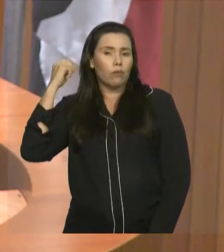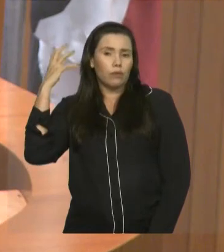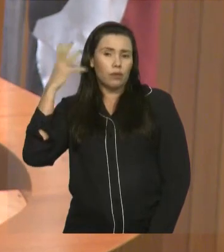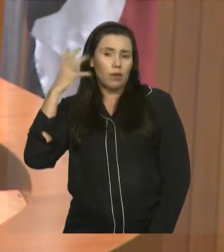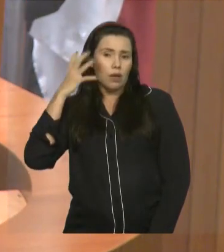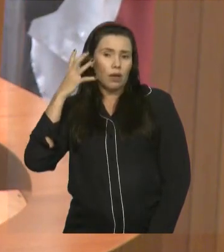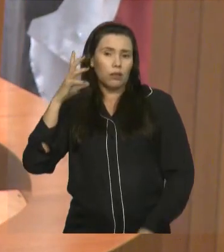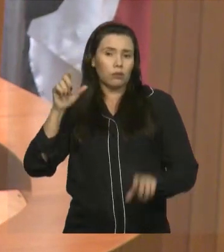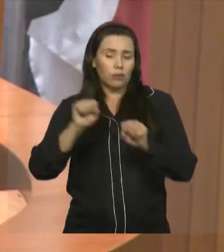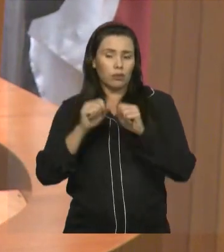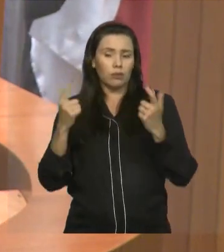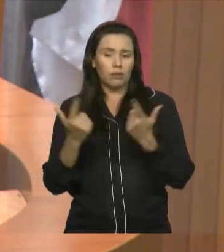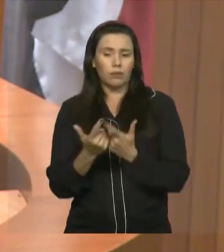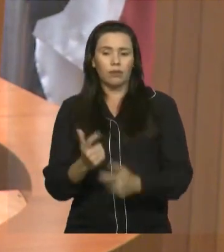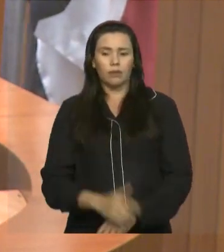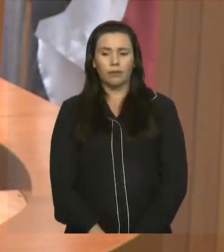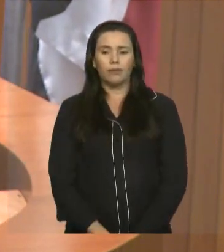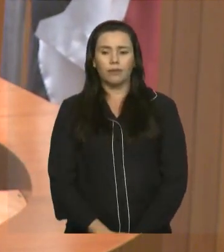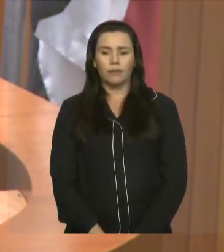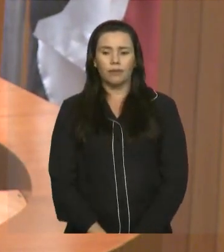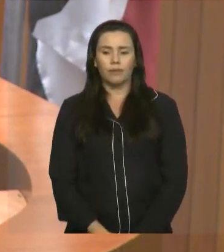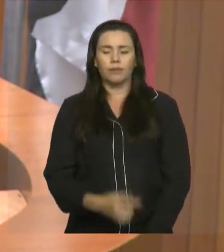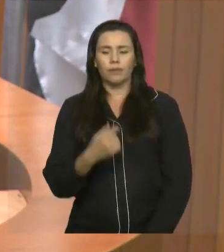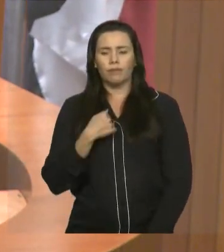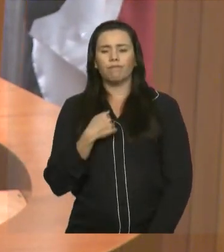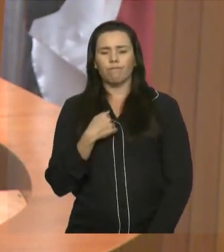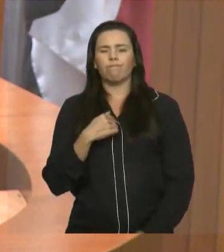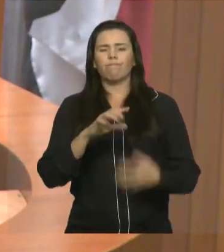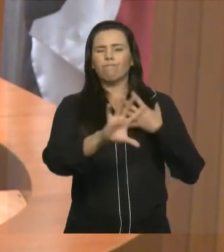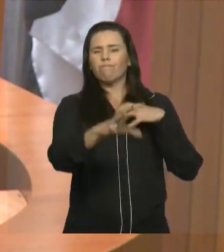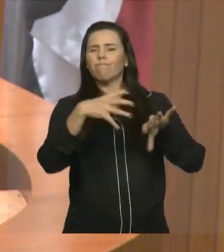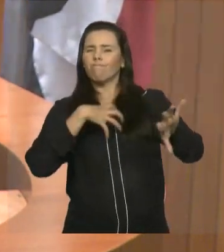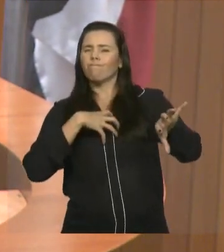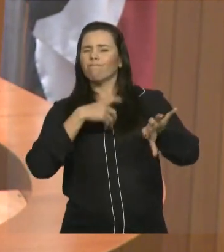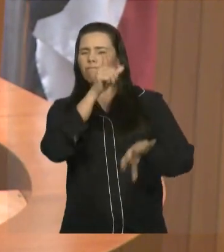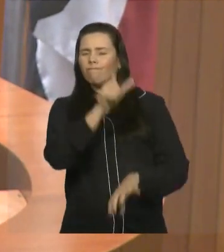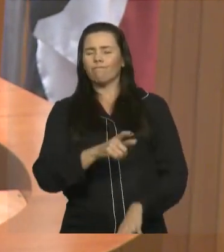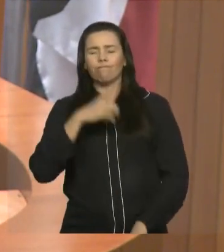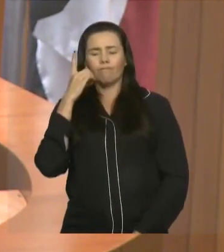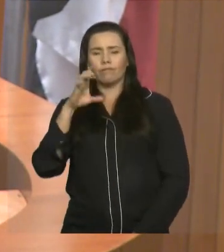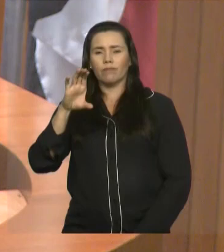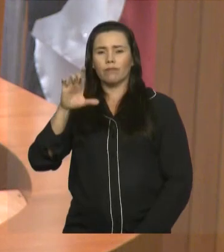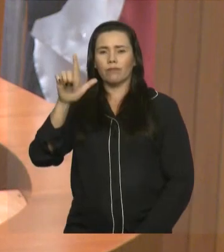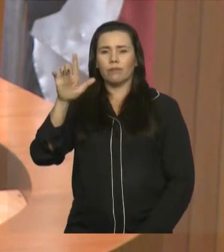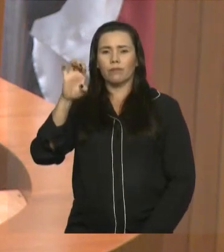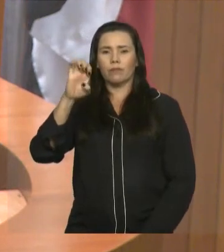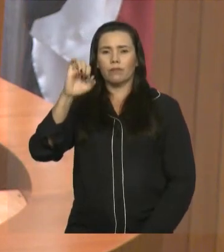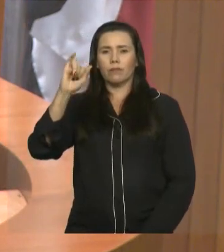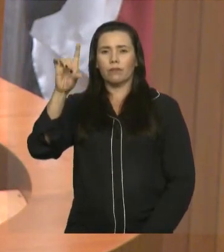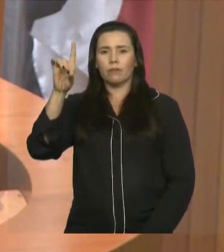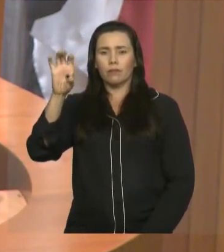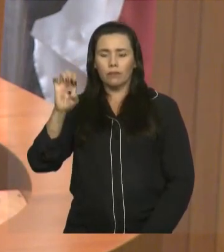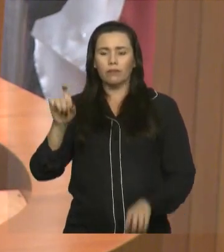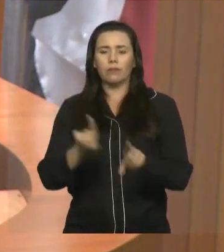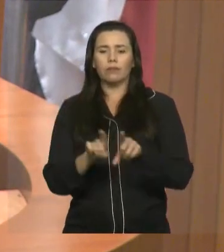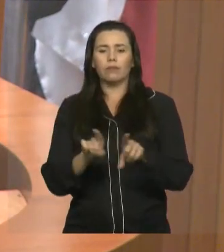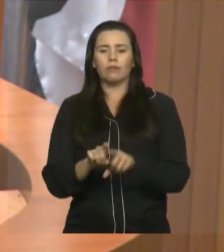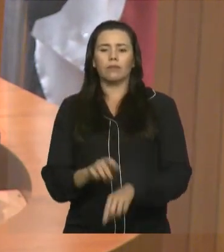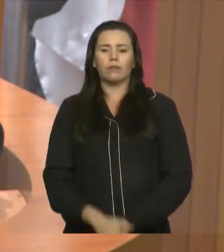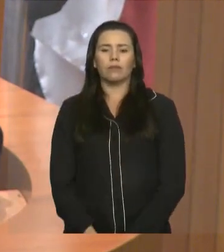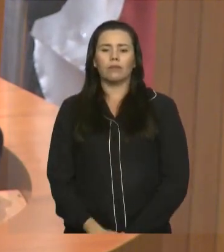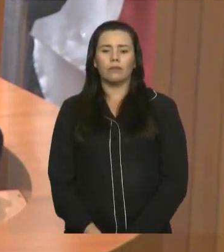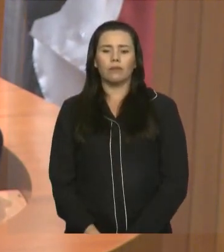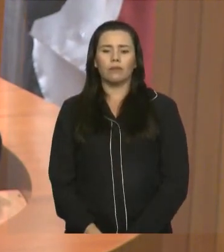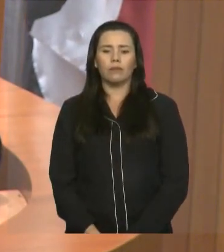solidarizar com a deputada Cleide Coutinho e o nosso parente que está se aconselhando ali com o